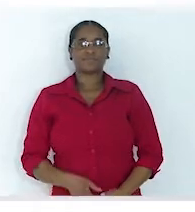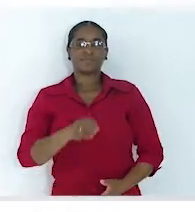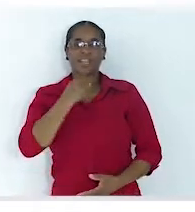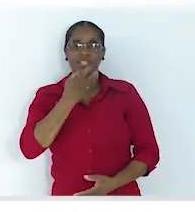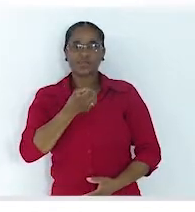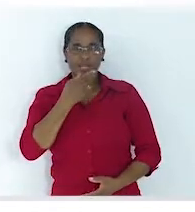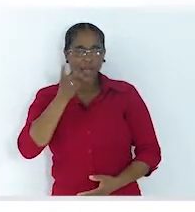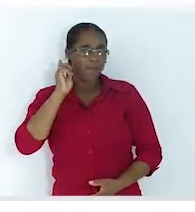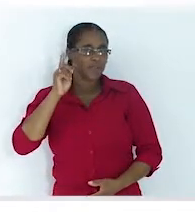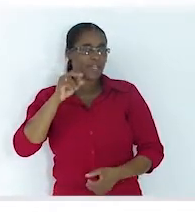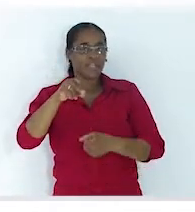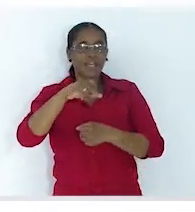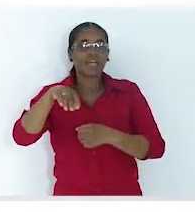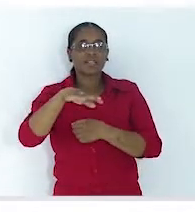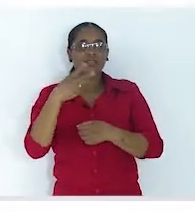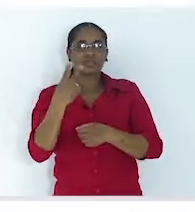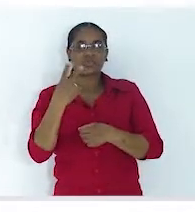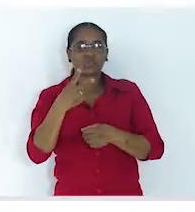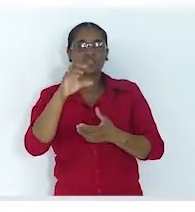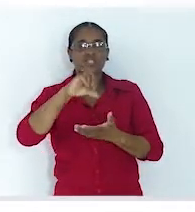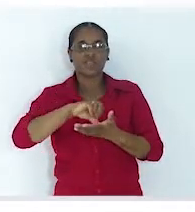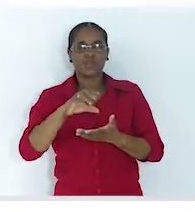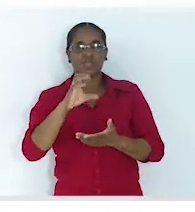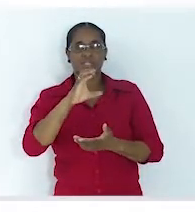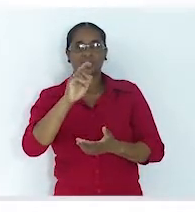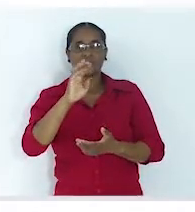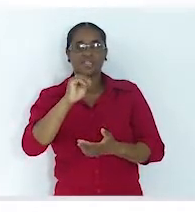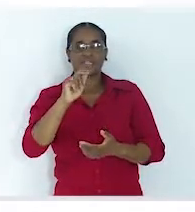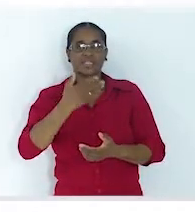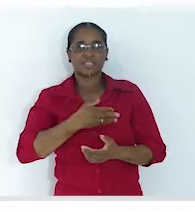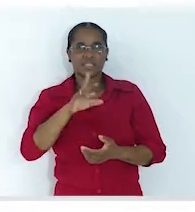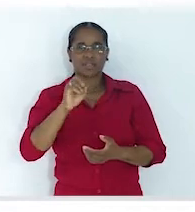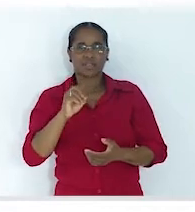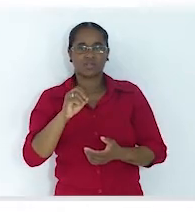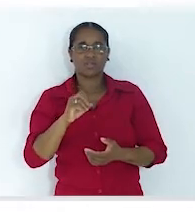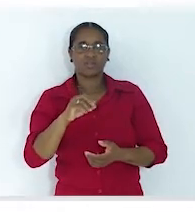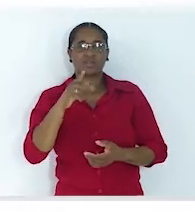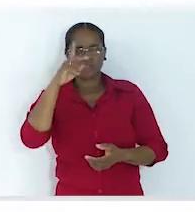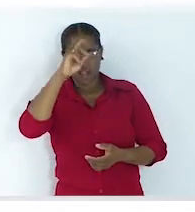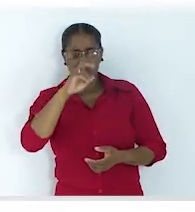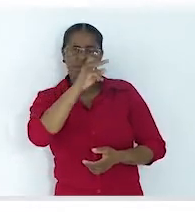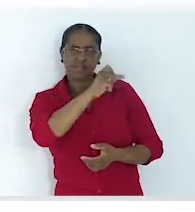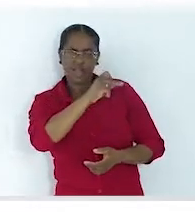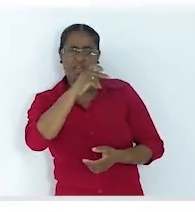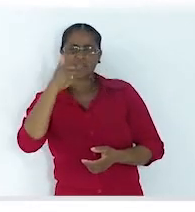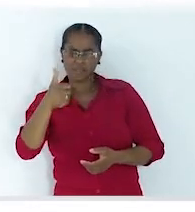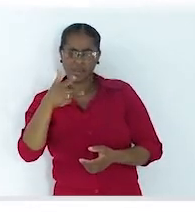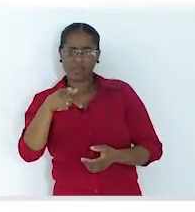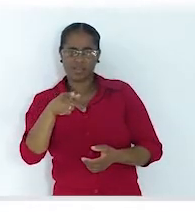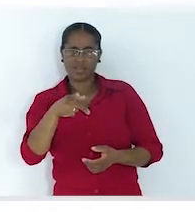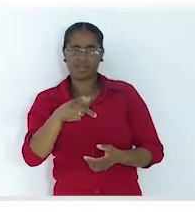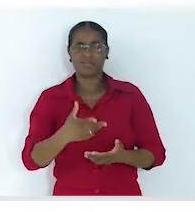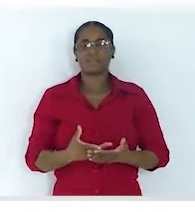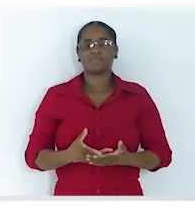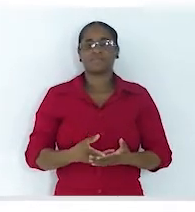Explica a importância da ação nos dois certos. Estamos a lembrar do certo A e do certo B.